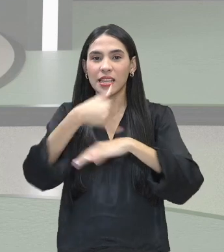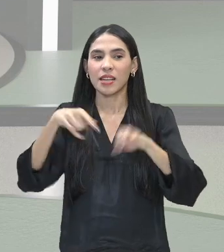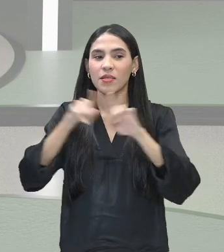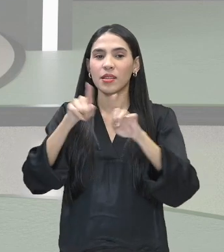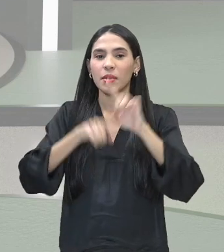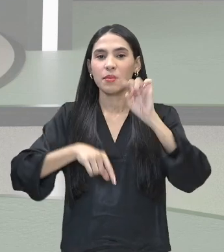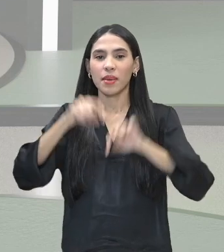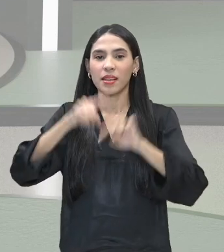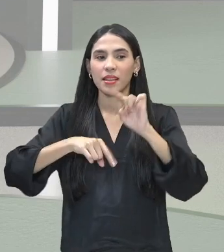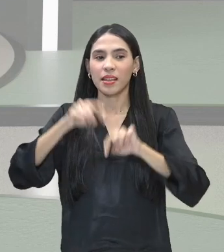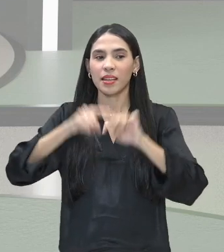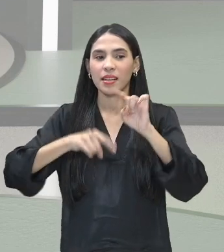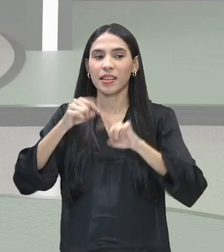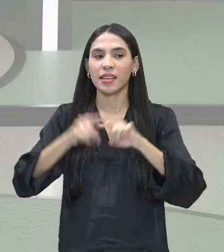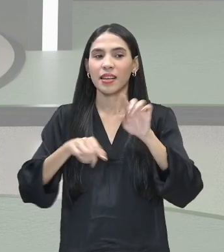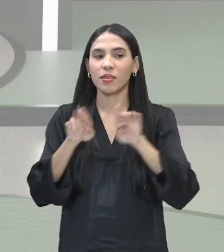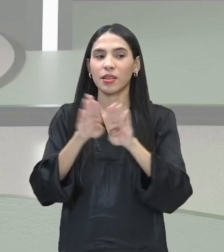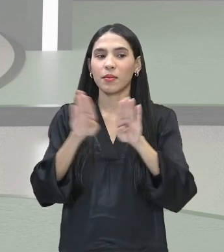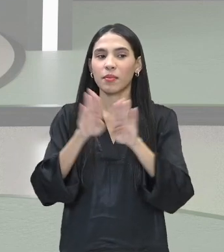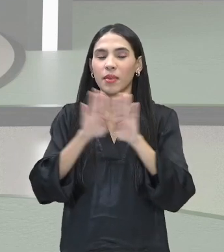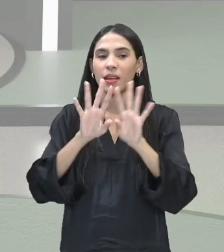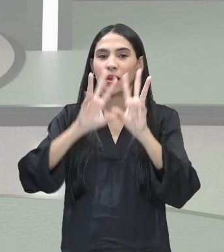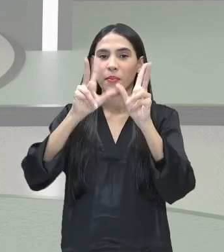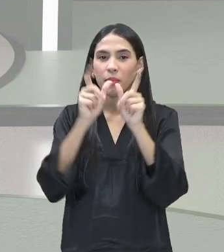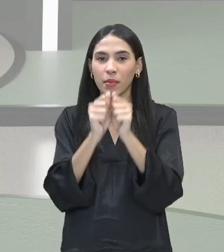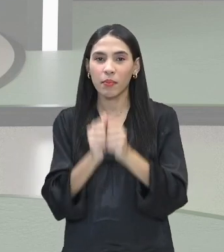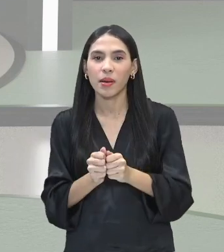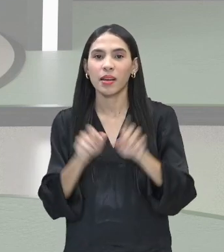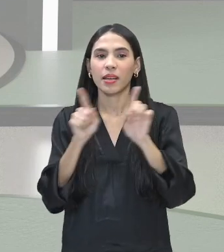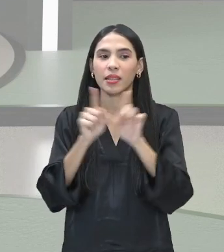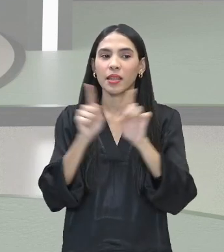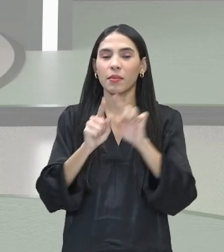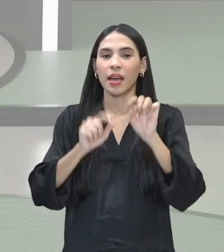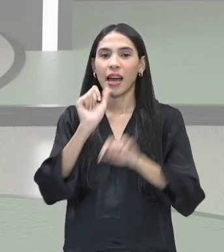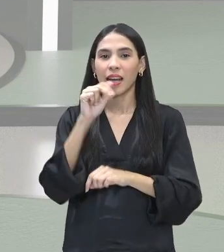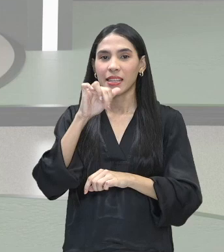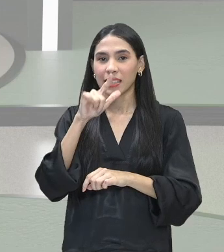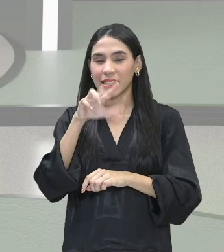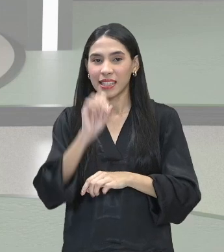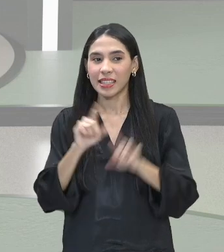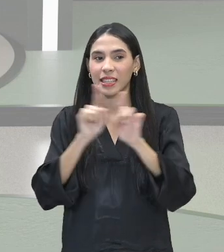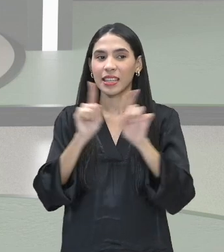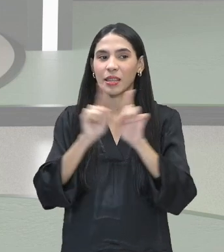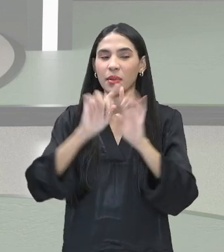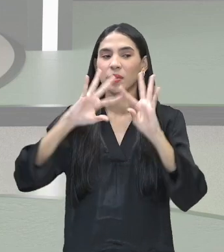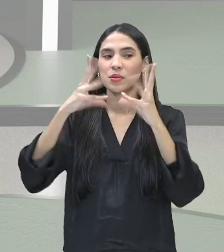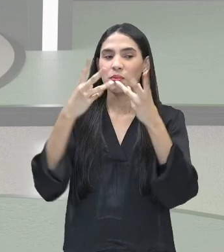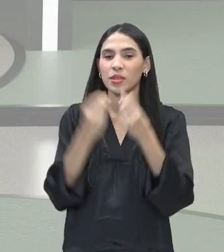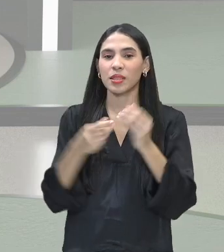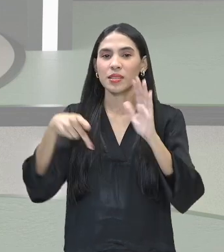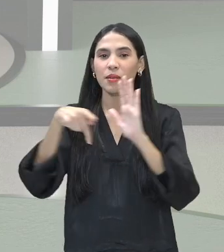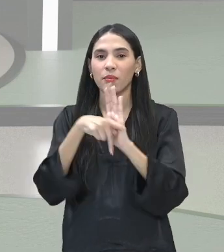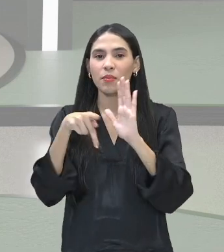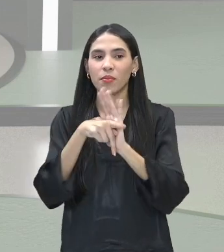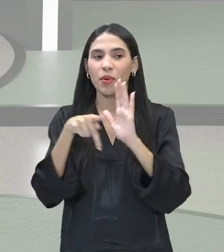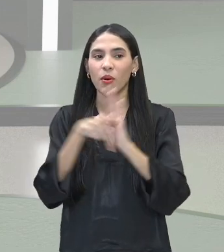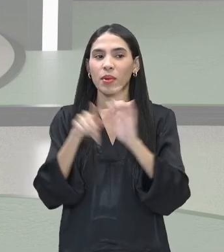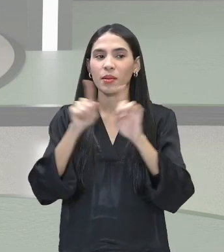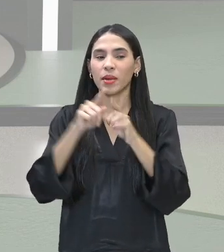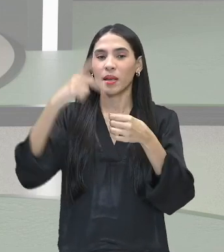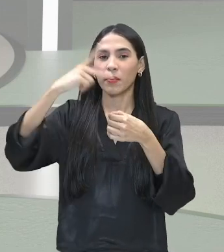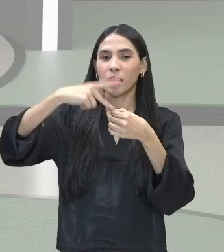e matérias-primas na produção de produtos como, por exemplo, a anilina, plástico, gasolina, borracha